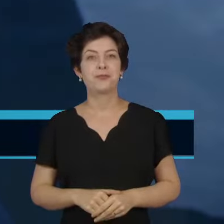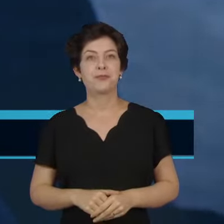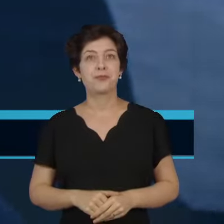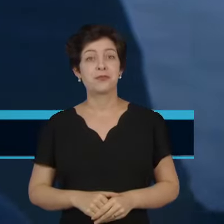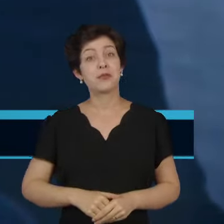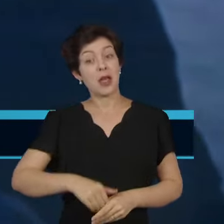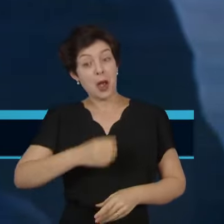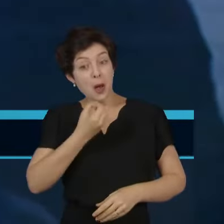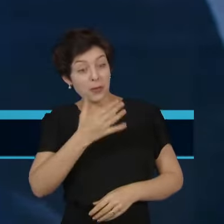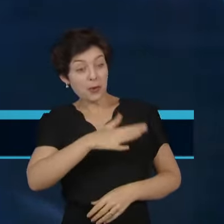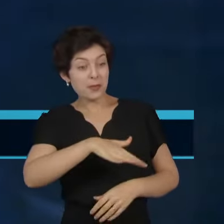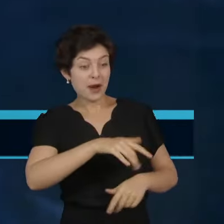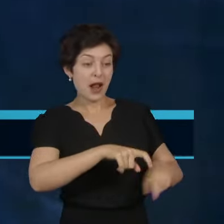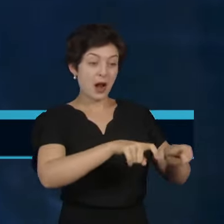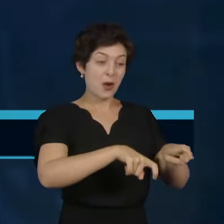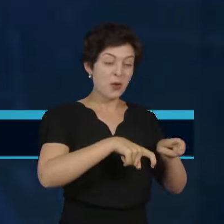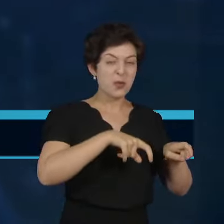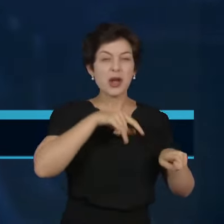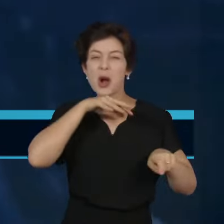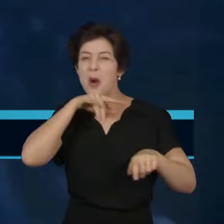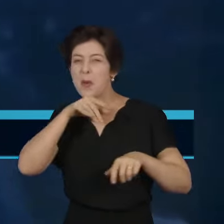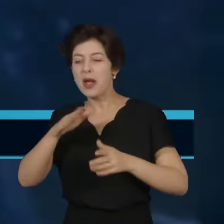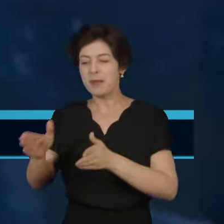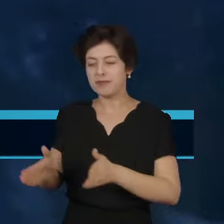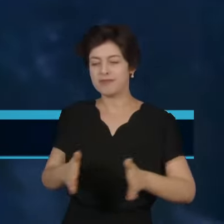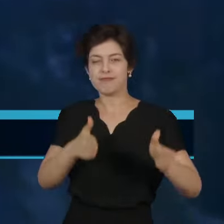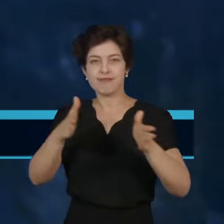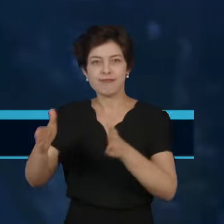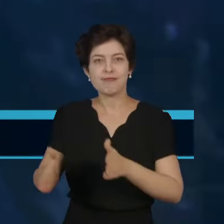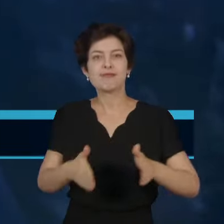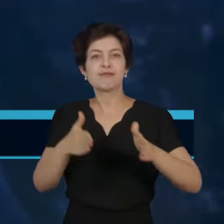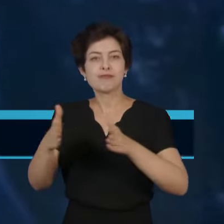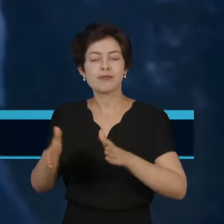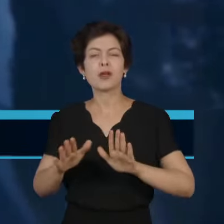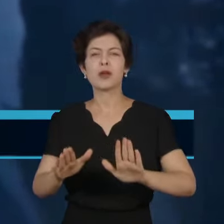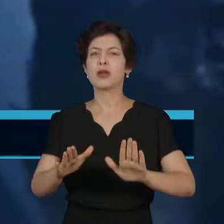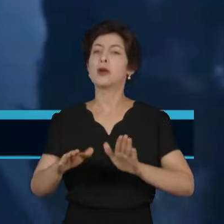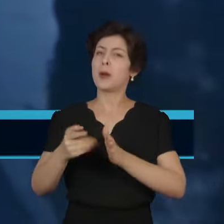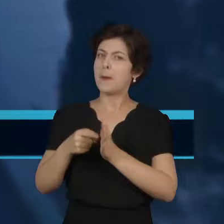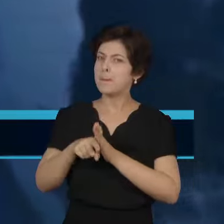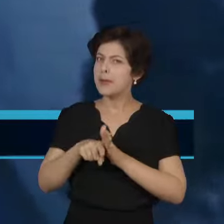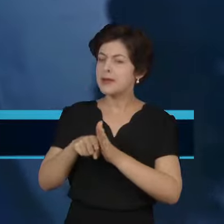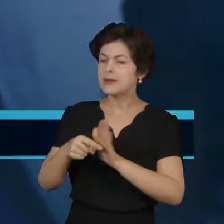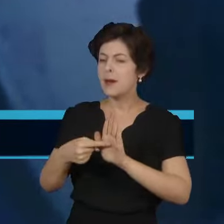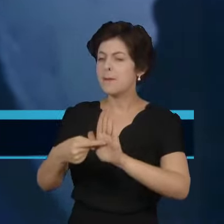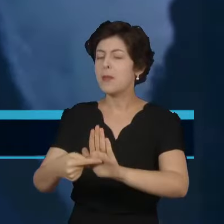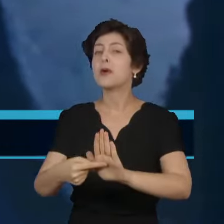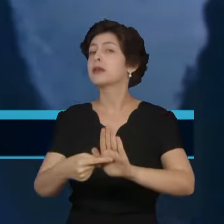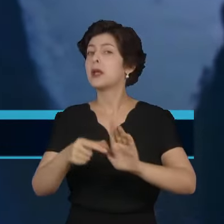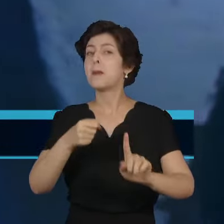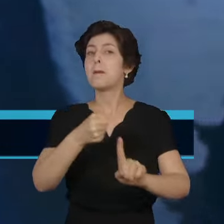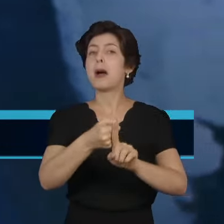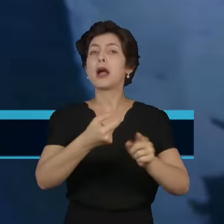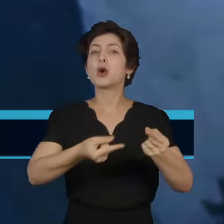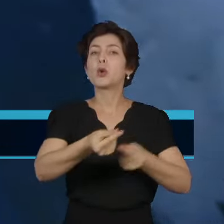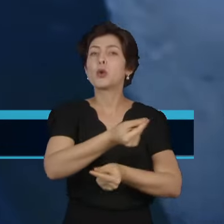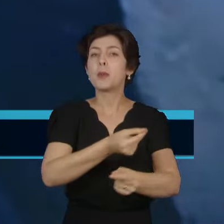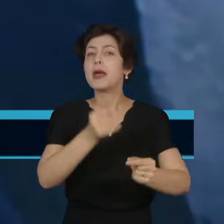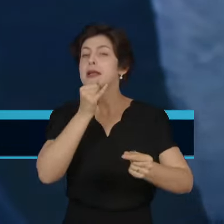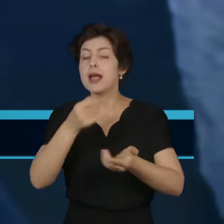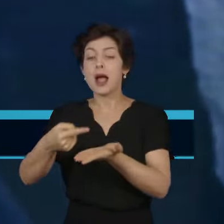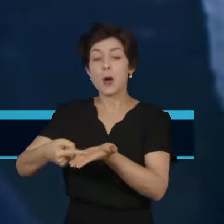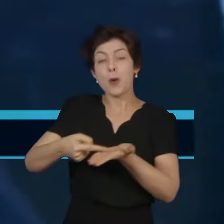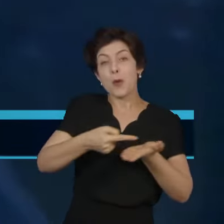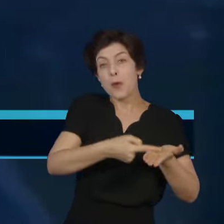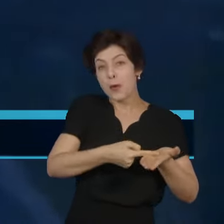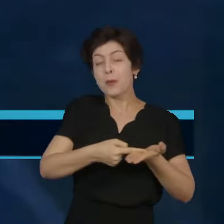Bom pro agro, ruim pra indústria. Um estudo mostra quais seriam os possíveis impactos na economia de um acordo